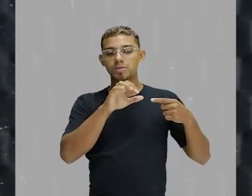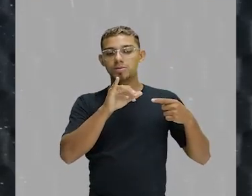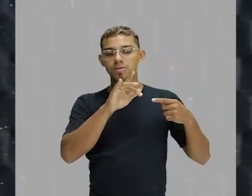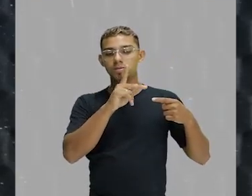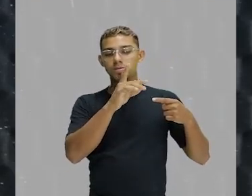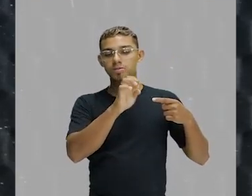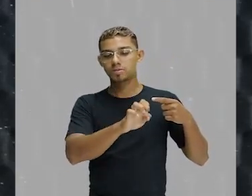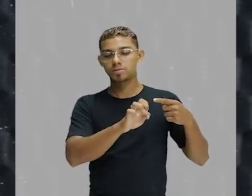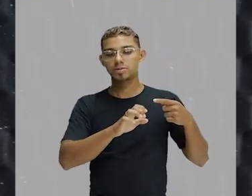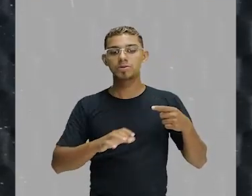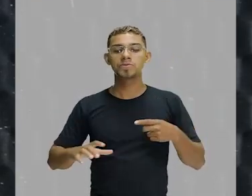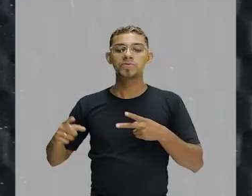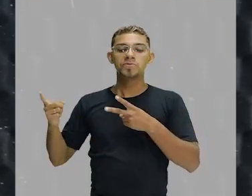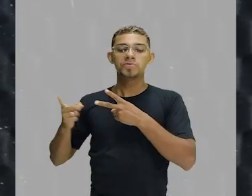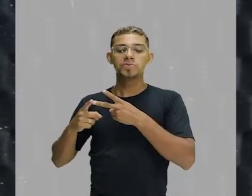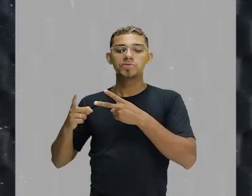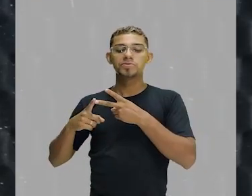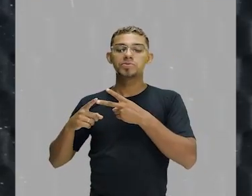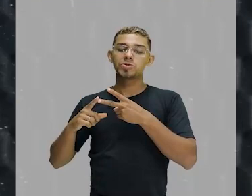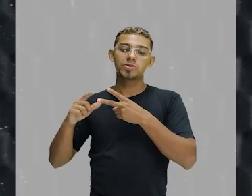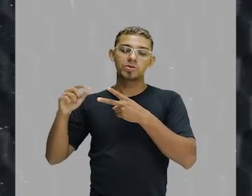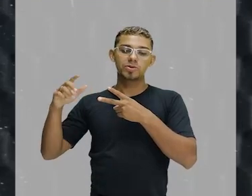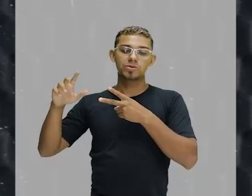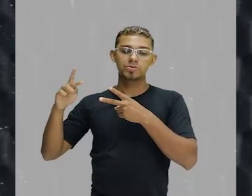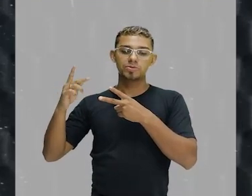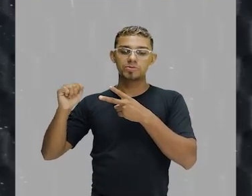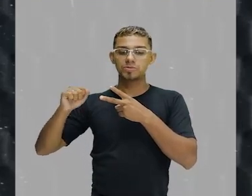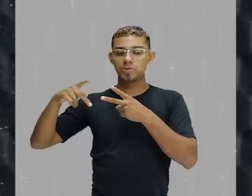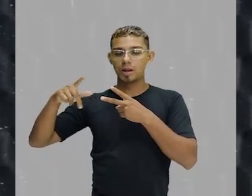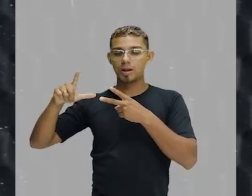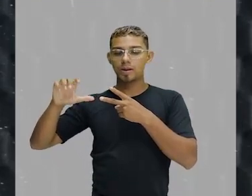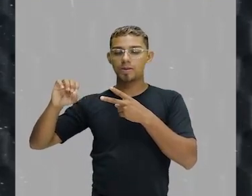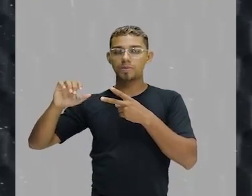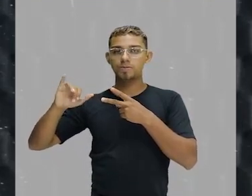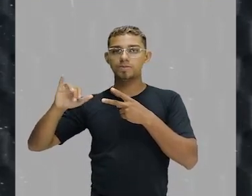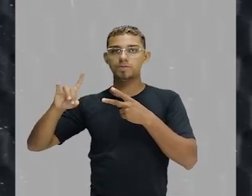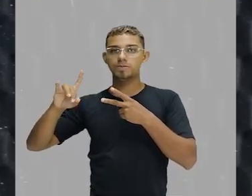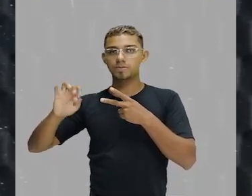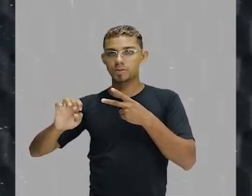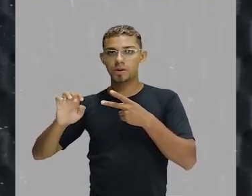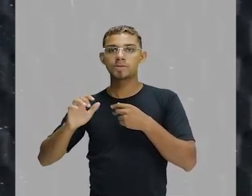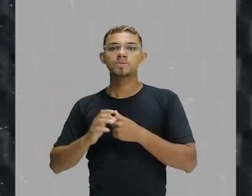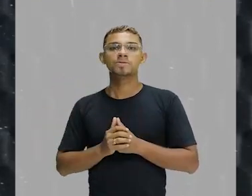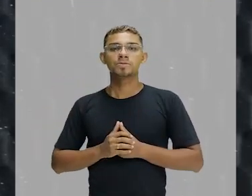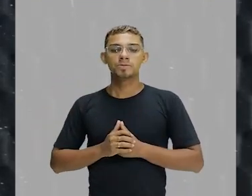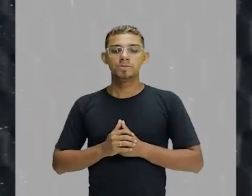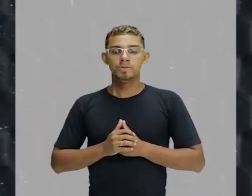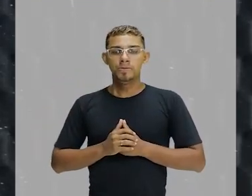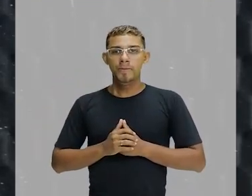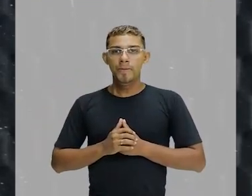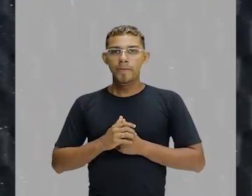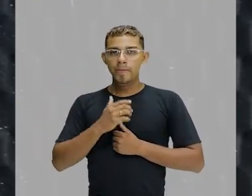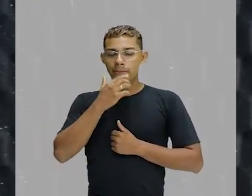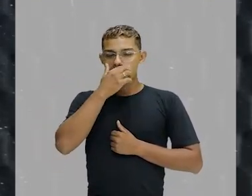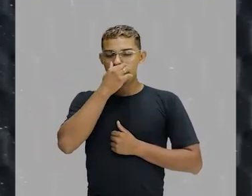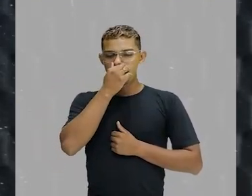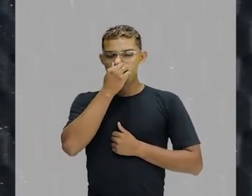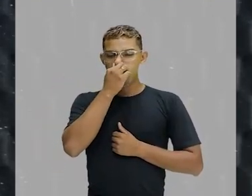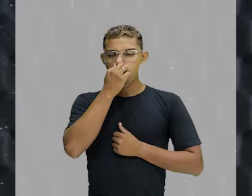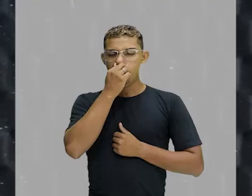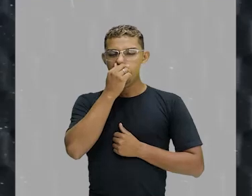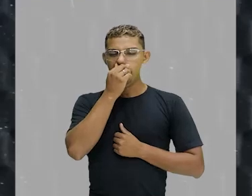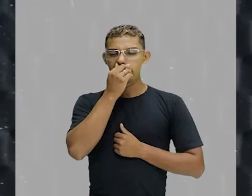haploide. Então, eu vou ter um momento, o indivíduo vai ser diploide, e no outro momento vai ter um indivíduo adulto haploide. Esse é o